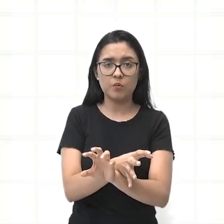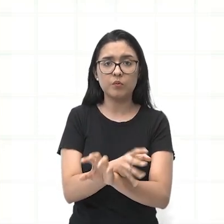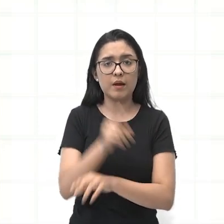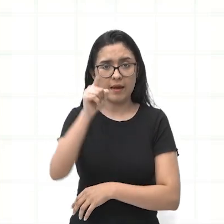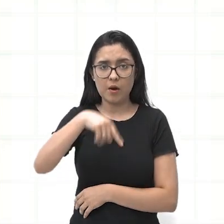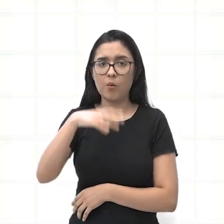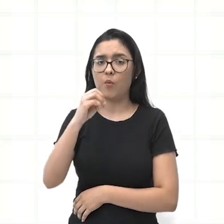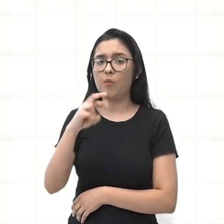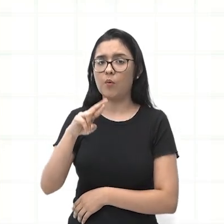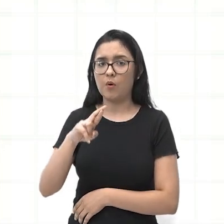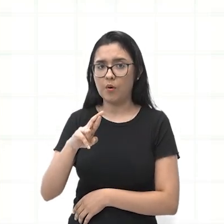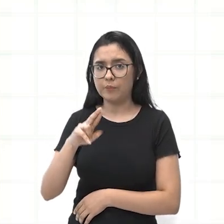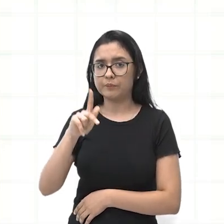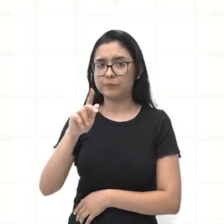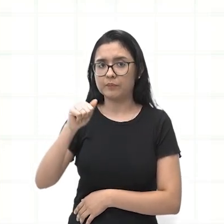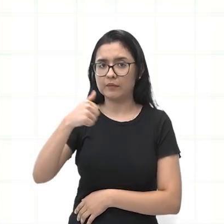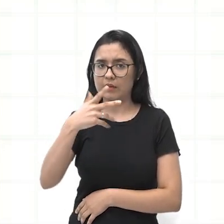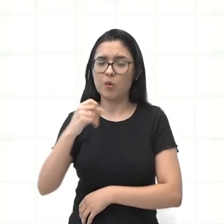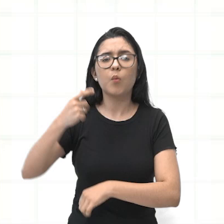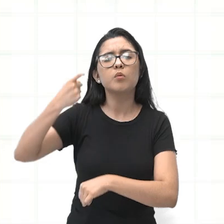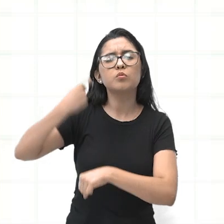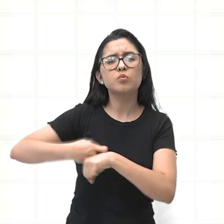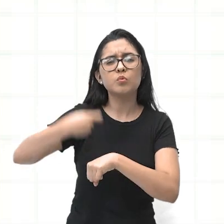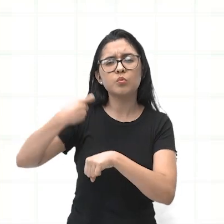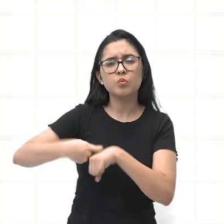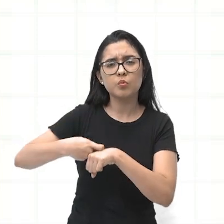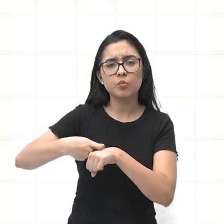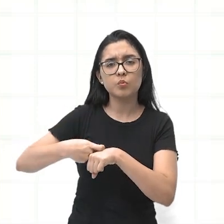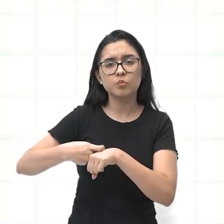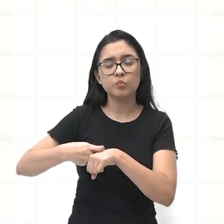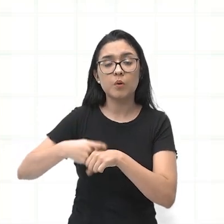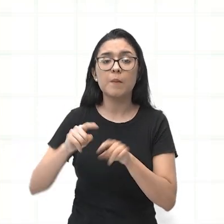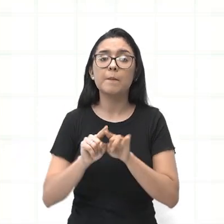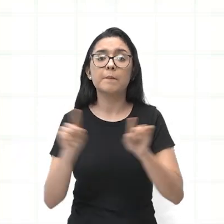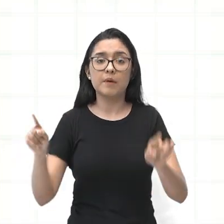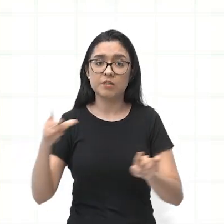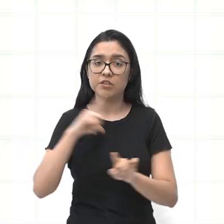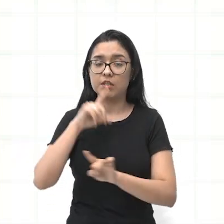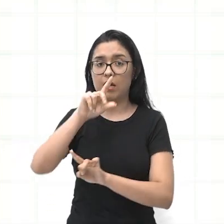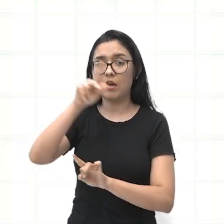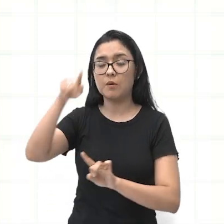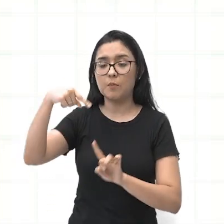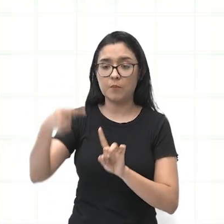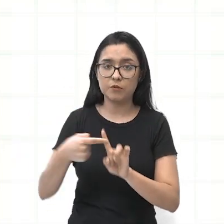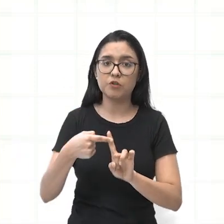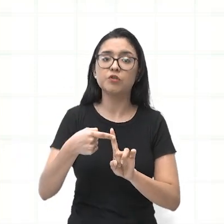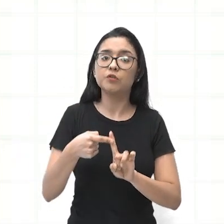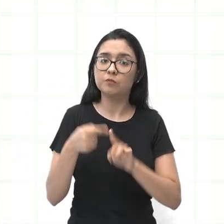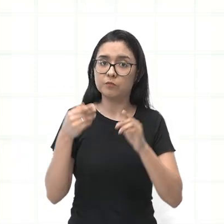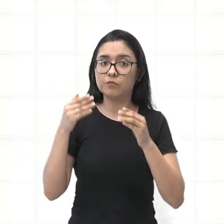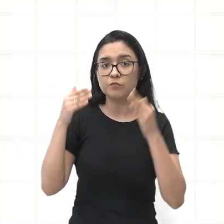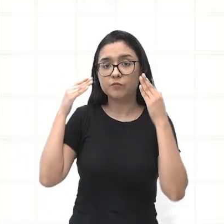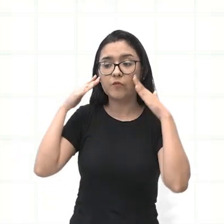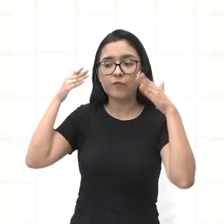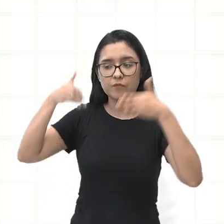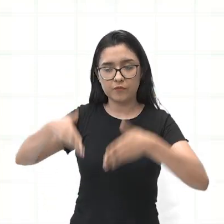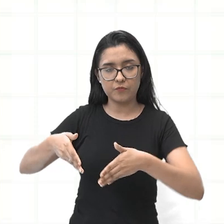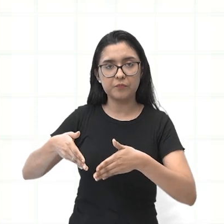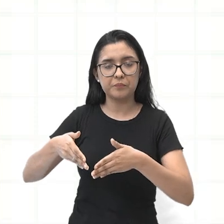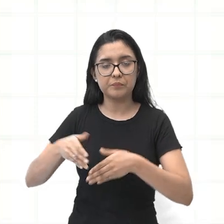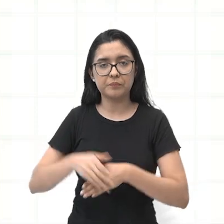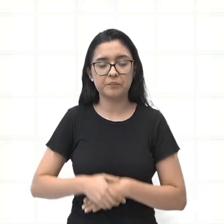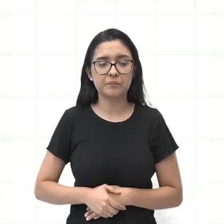um órgão rígido, mas com função específica, certo?